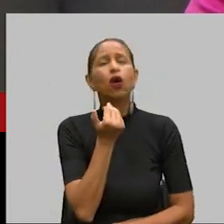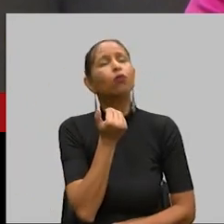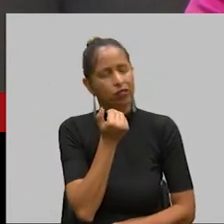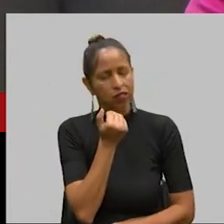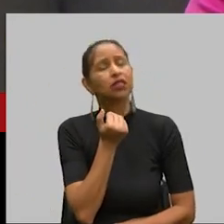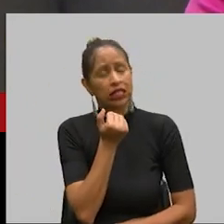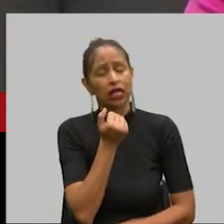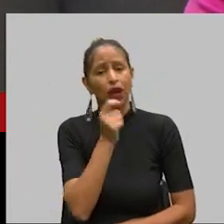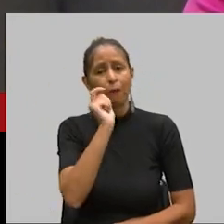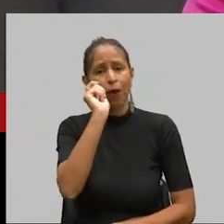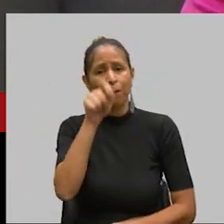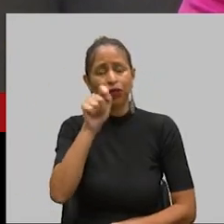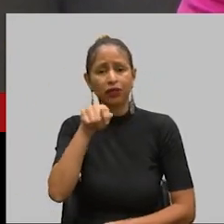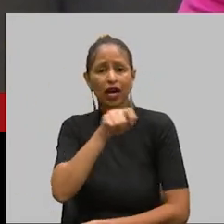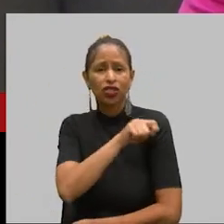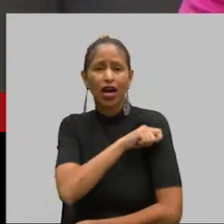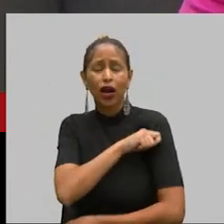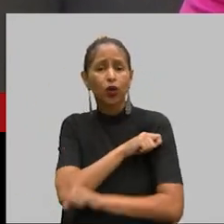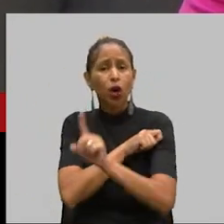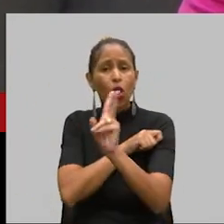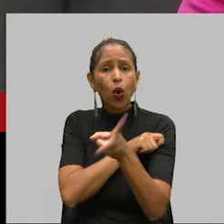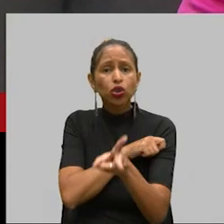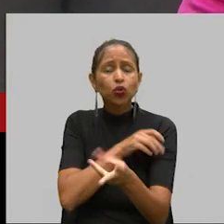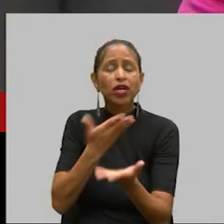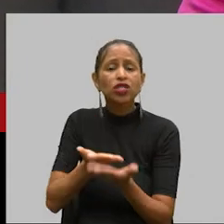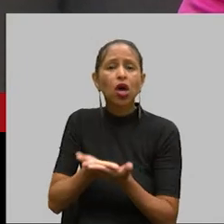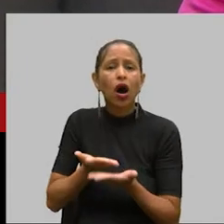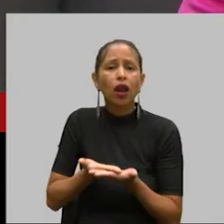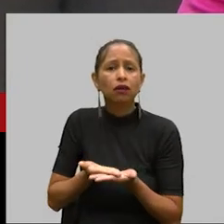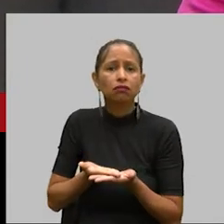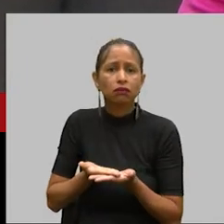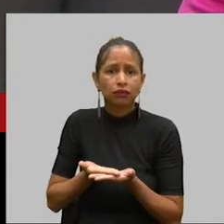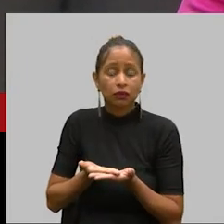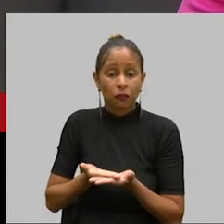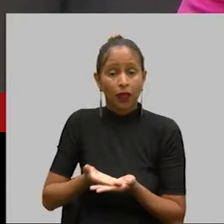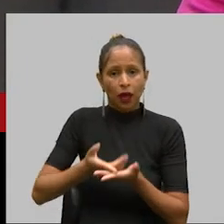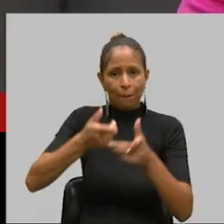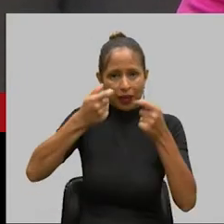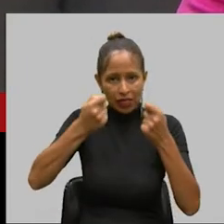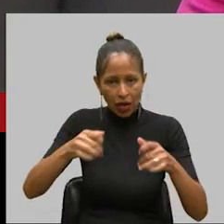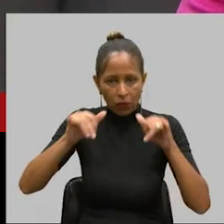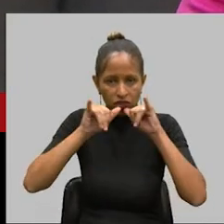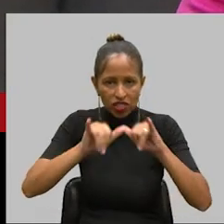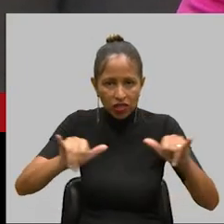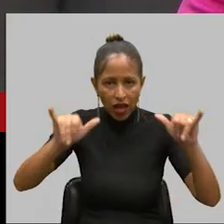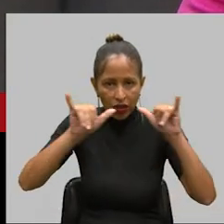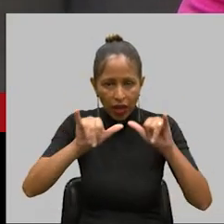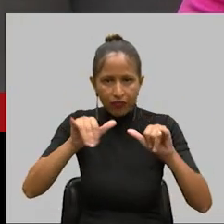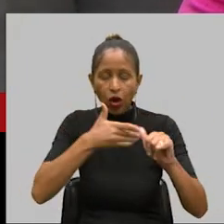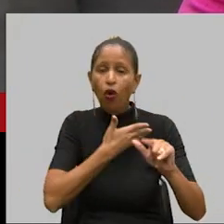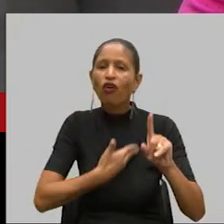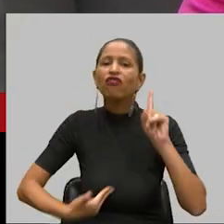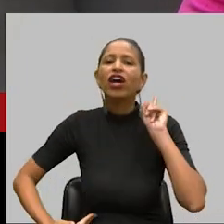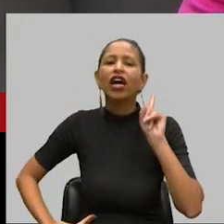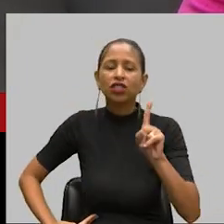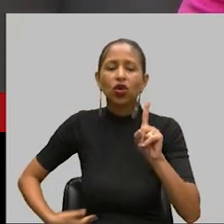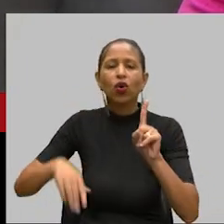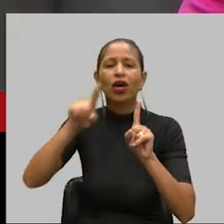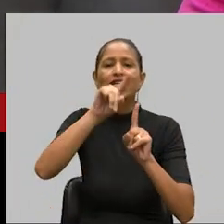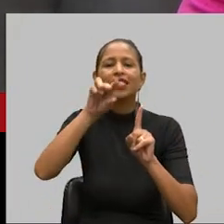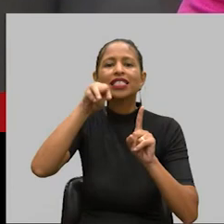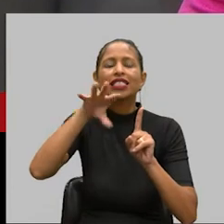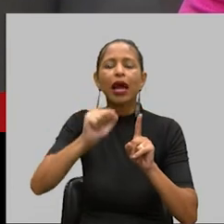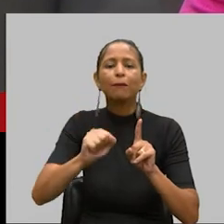possibilidade de os alunos permanecer na escola então nós precisamos dizer que Governador Romeu Zema ele precisa